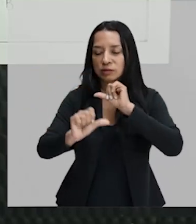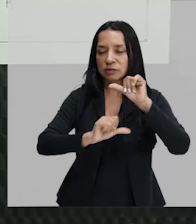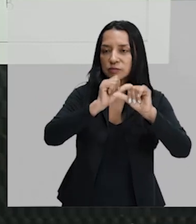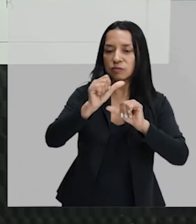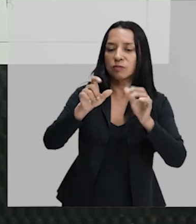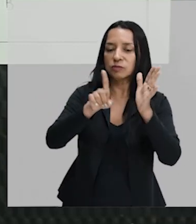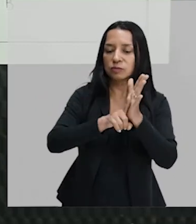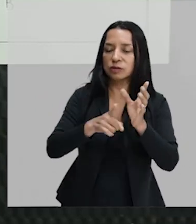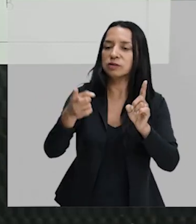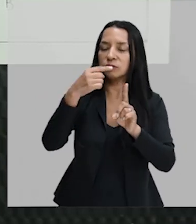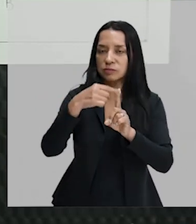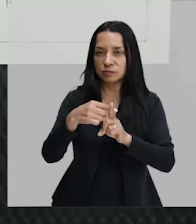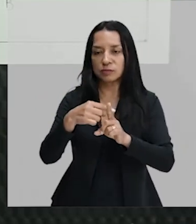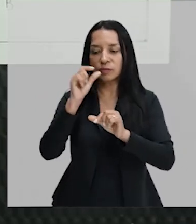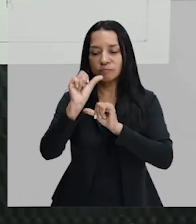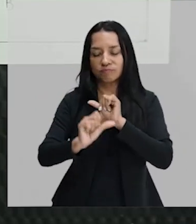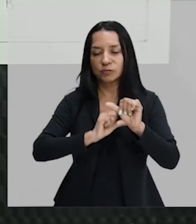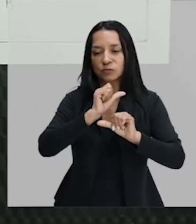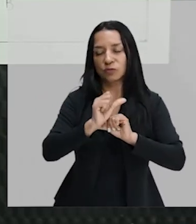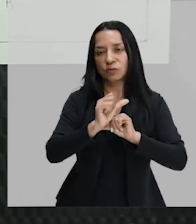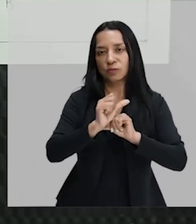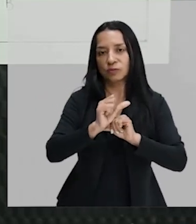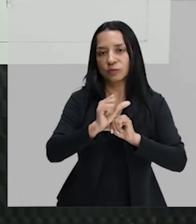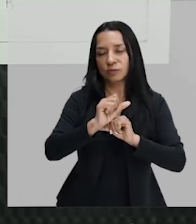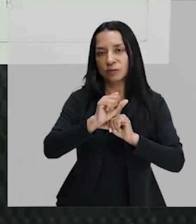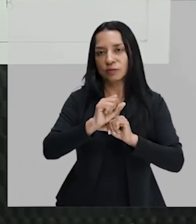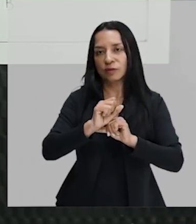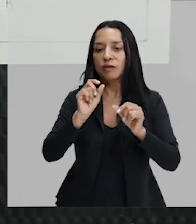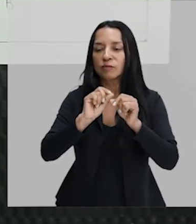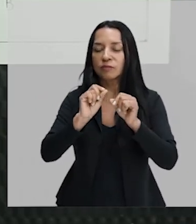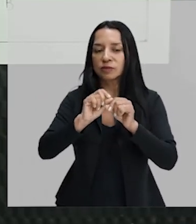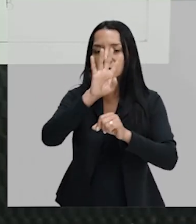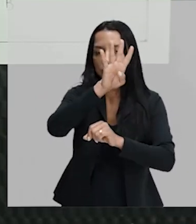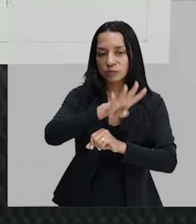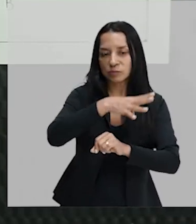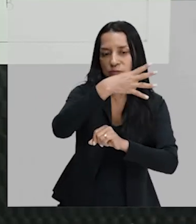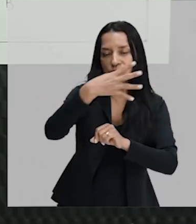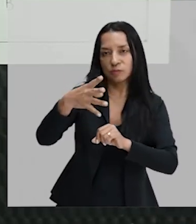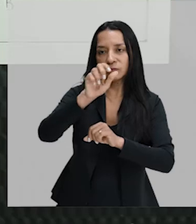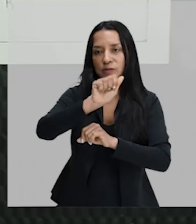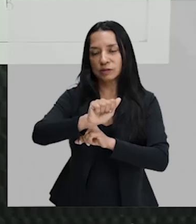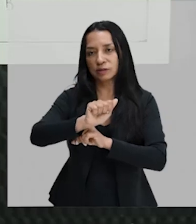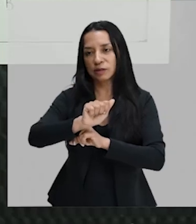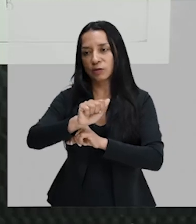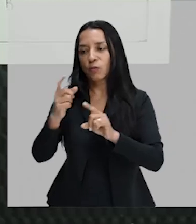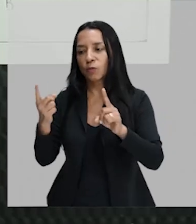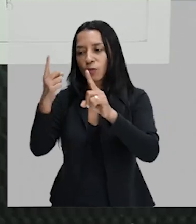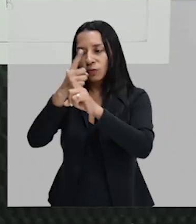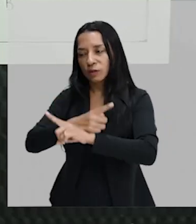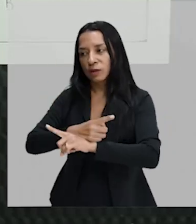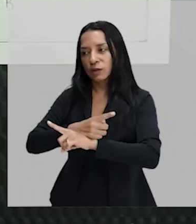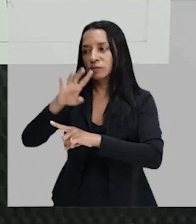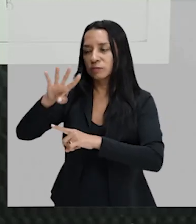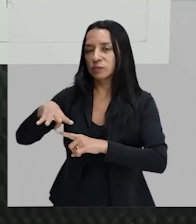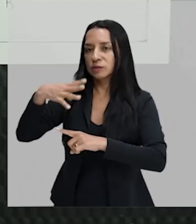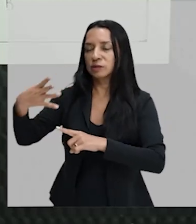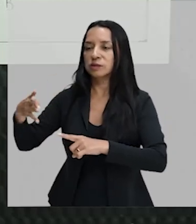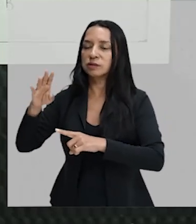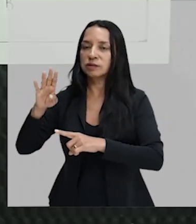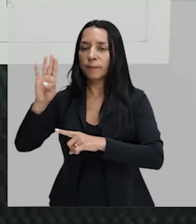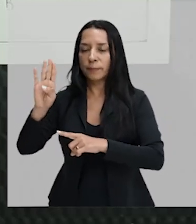quiser. Então, quem é a transposta de A? Beleza. A transposta menos B. Vamos